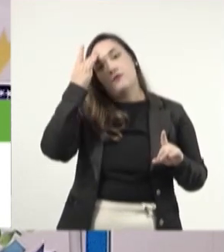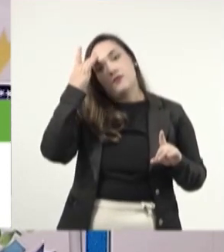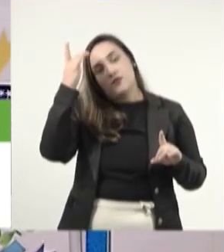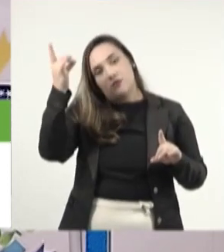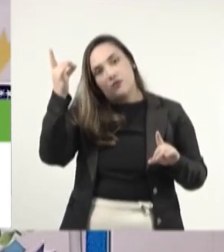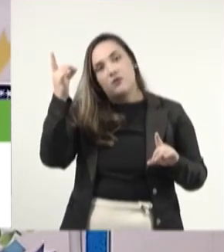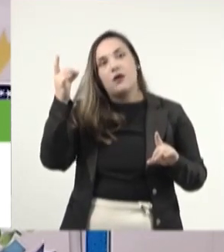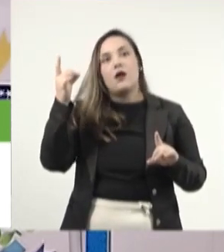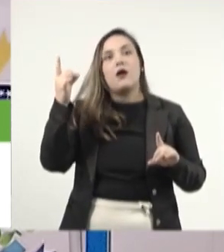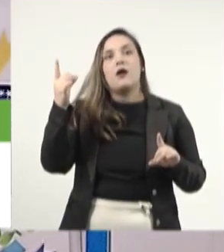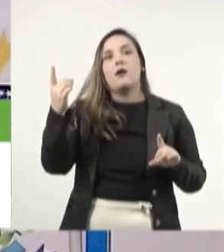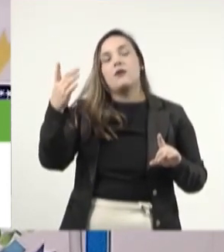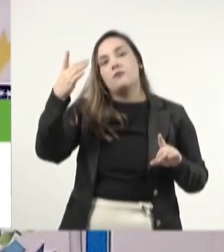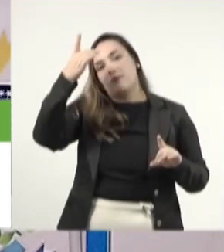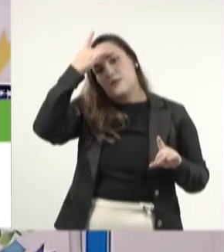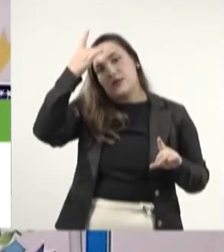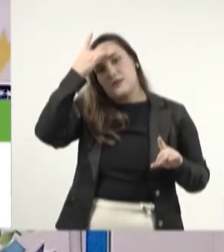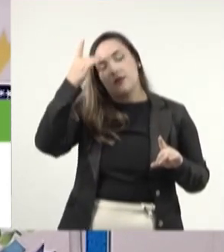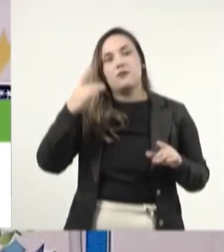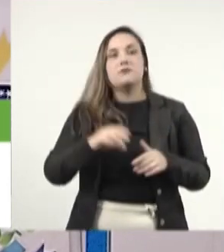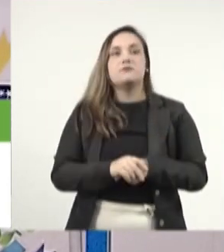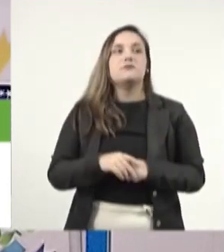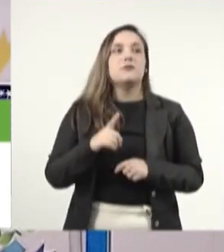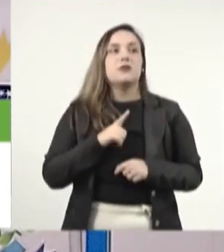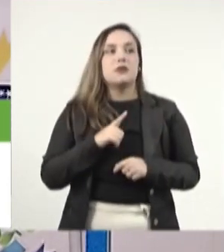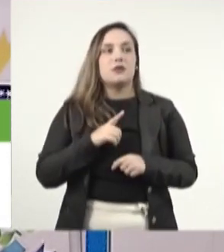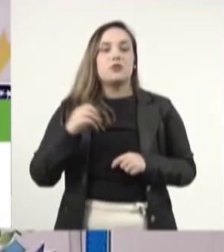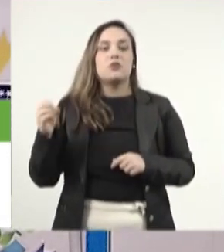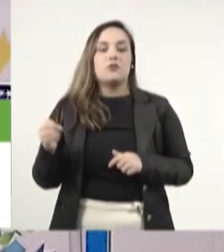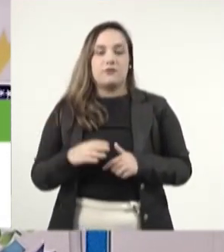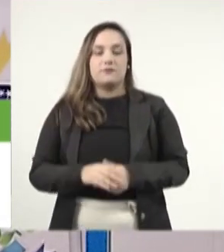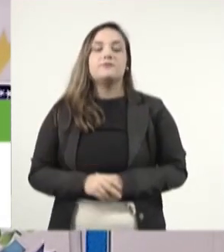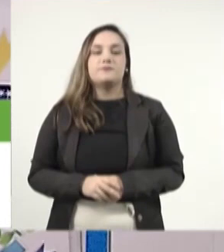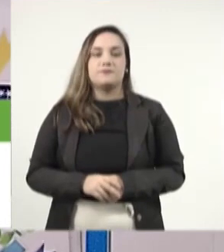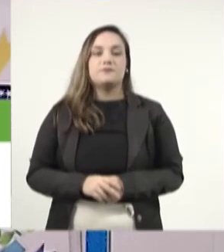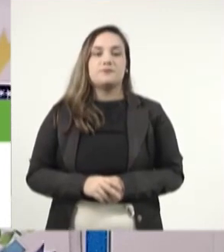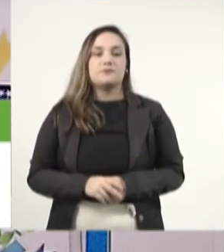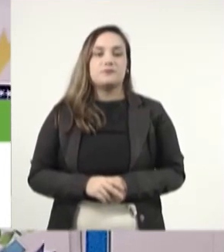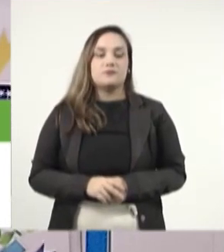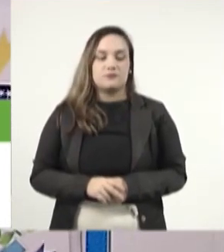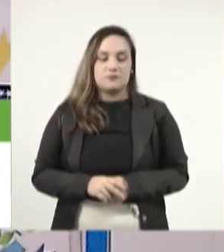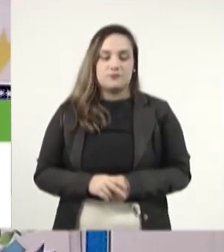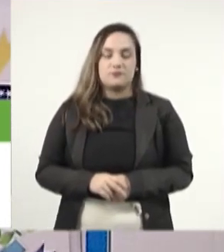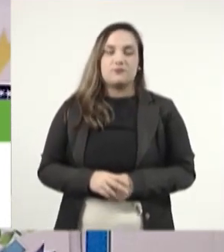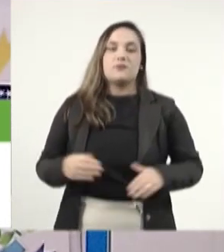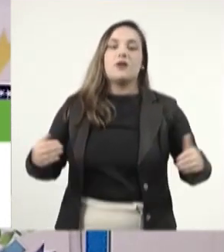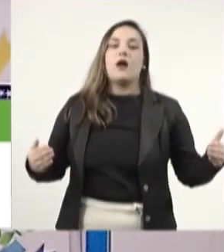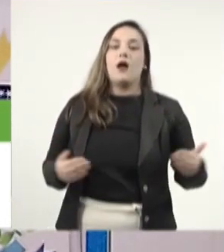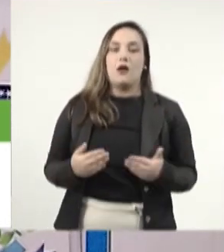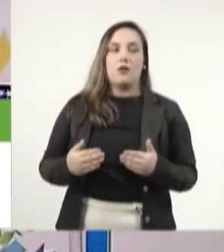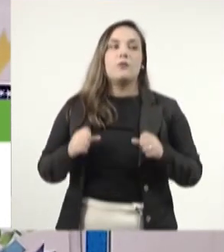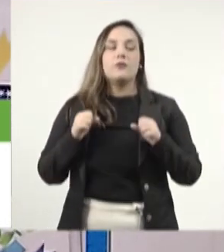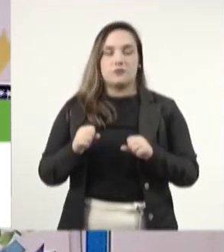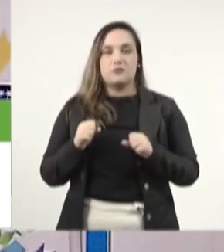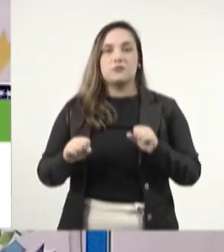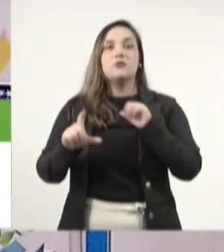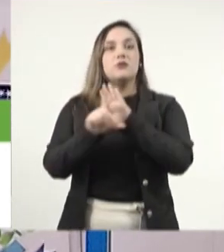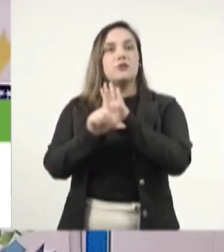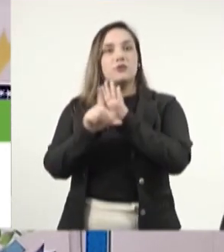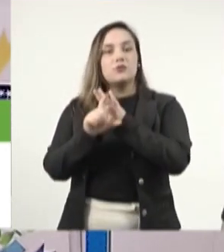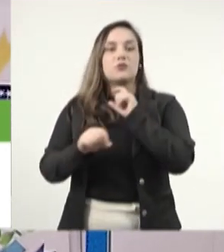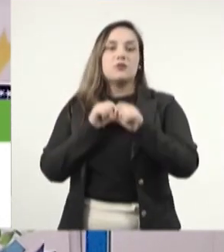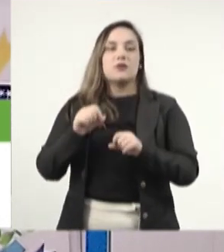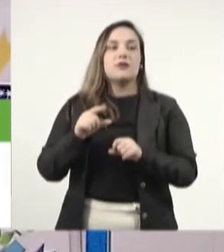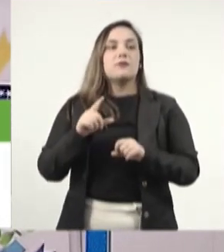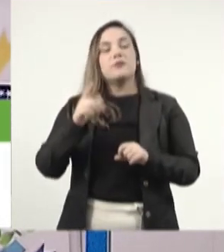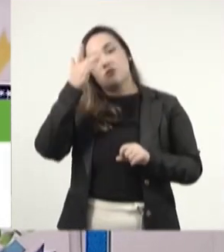e as duas inclusões que acontecem agora, que ficam garantidas em lei a partir de agora para essas pessoas com síndrome de Down